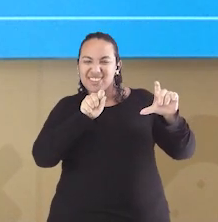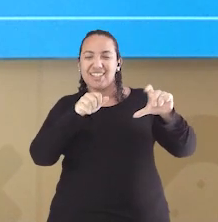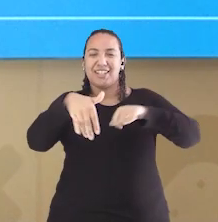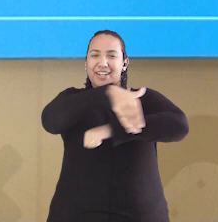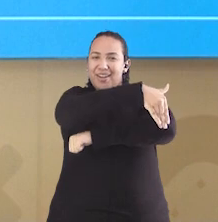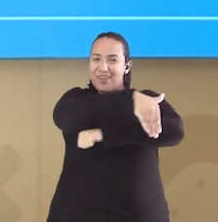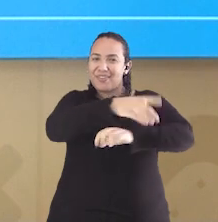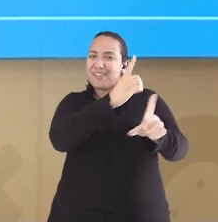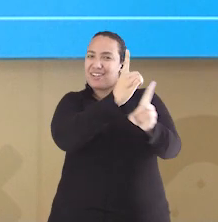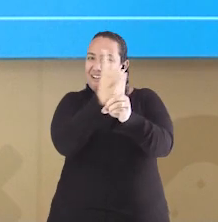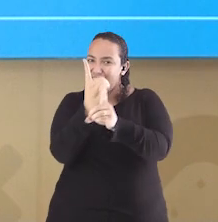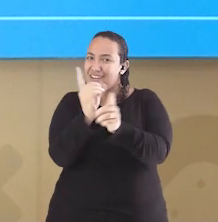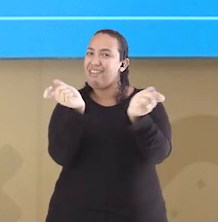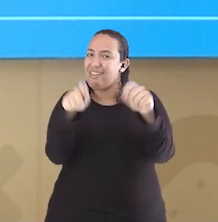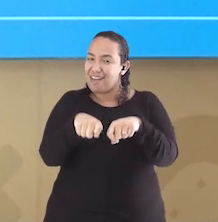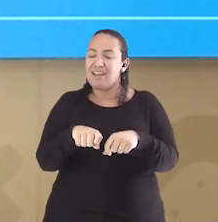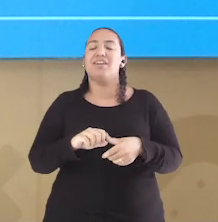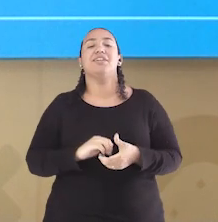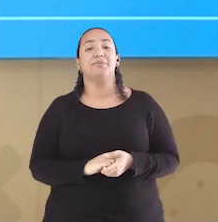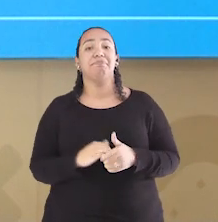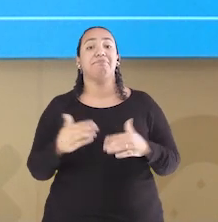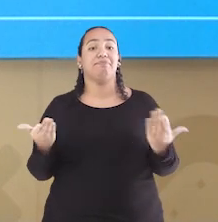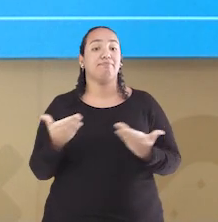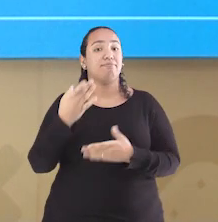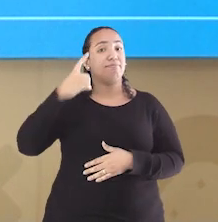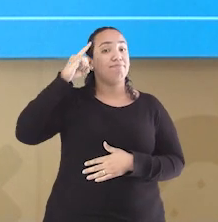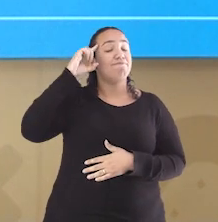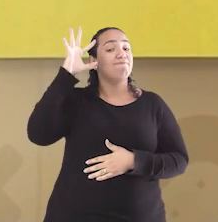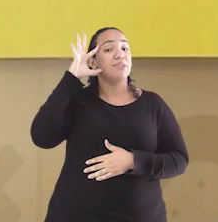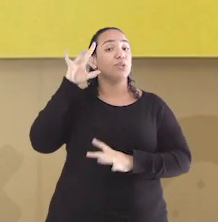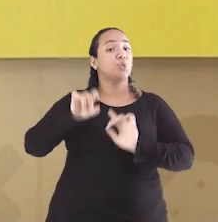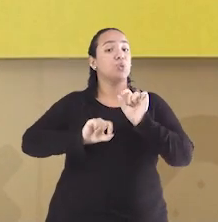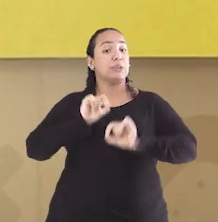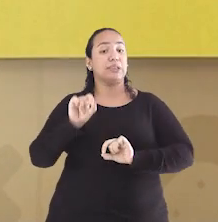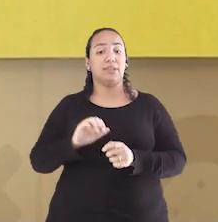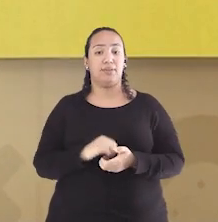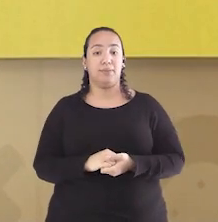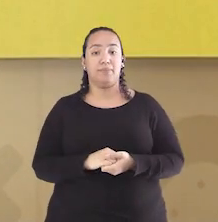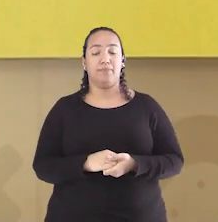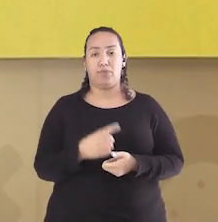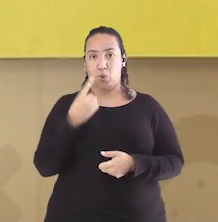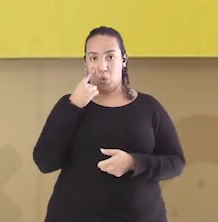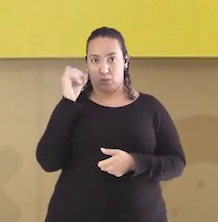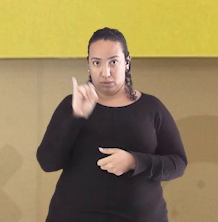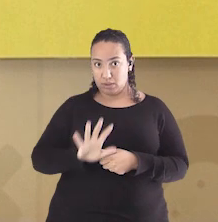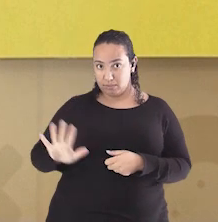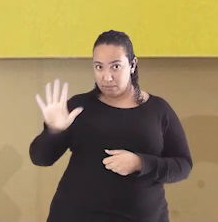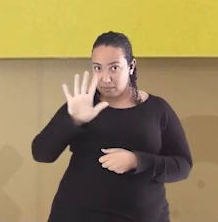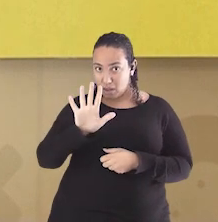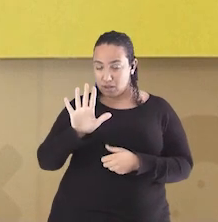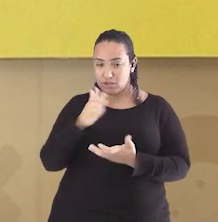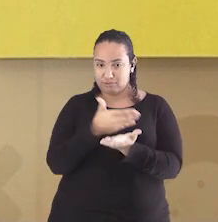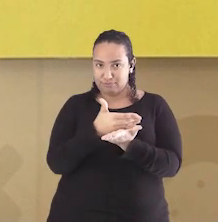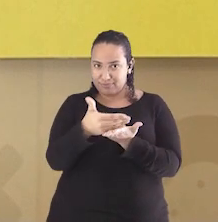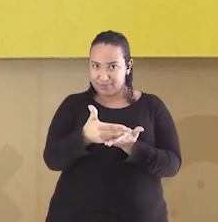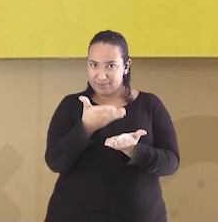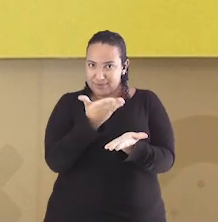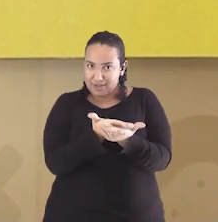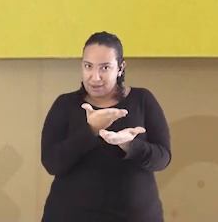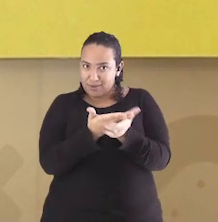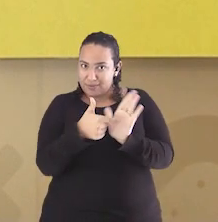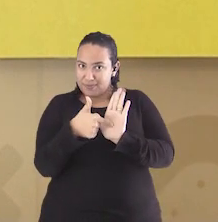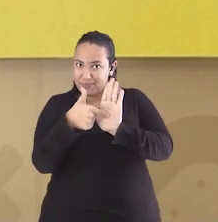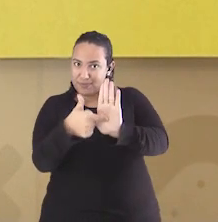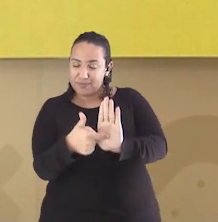metrô, etc. Então, pense comigo. O nosso anúncio publicitário, aqui do início da